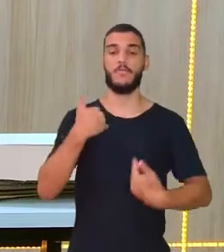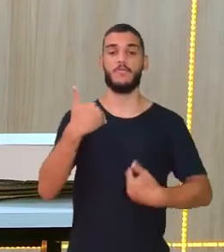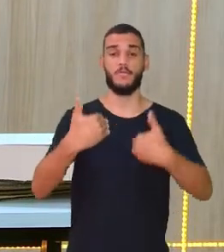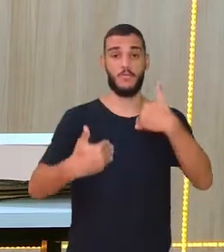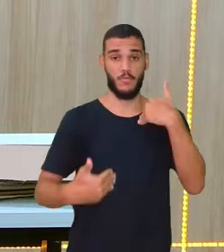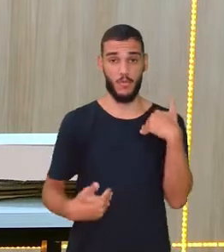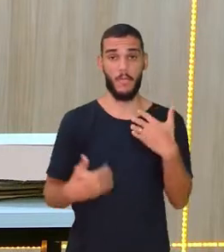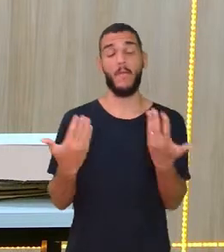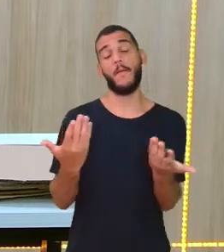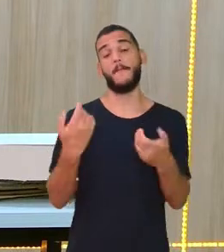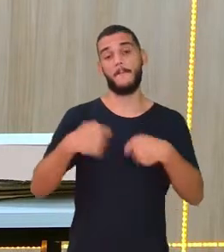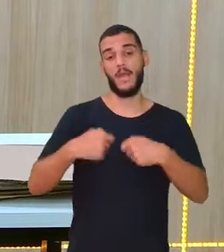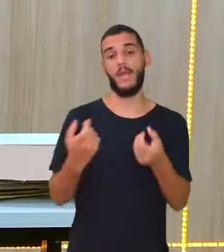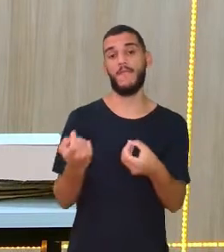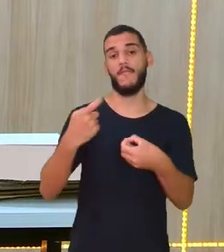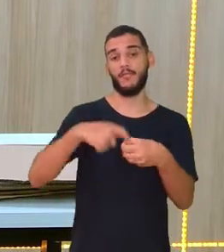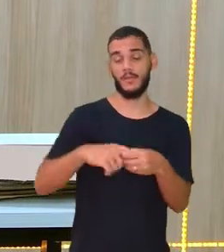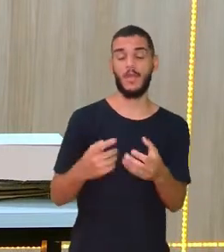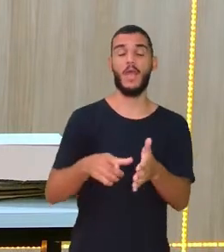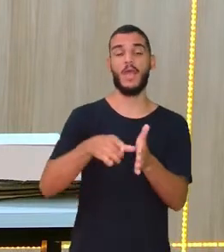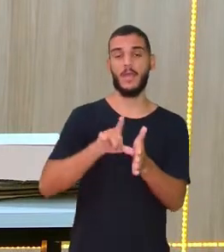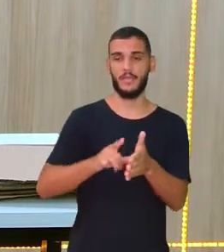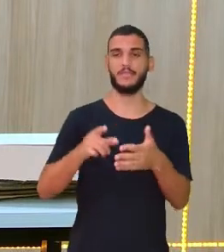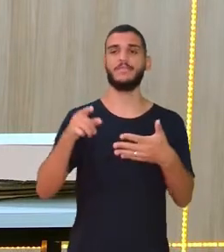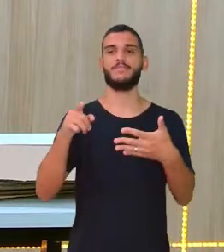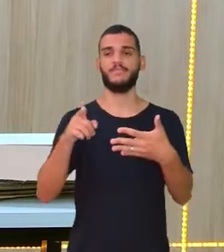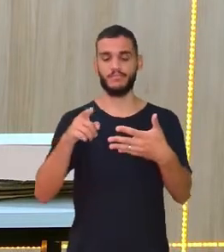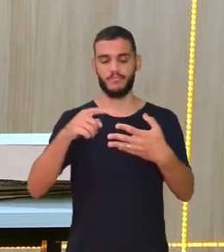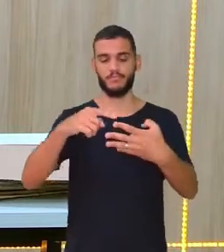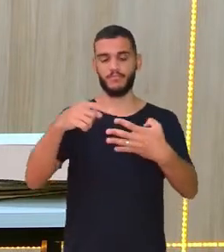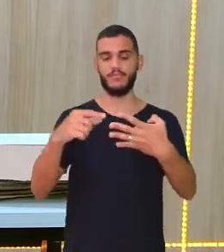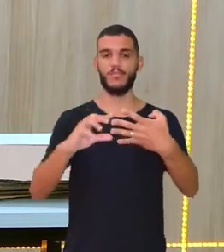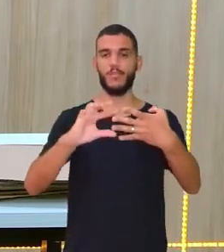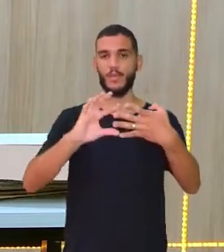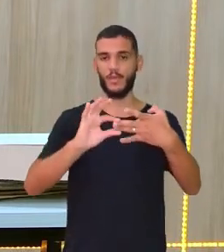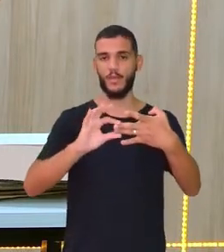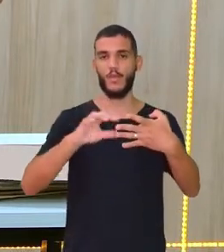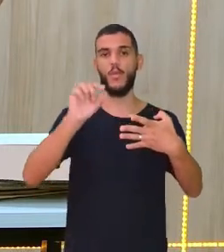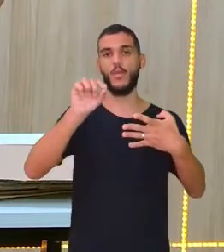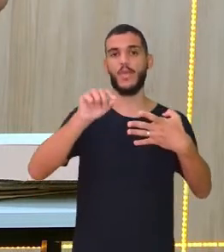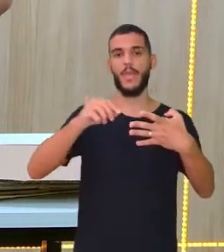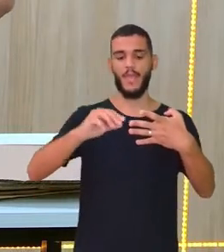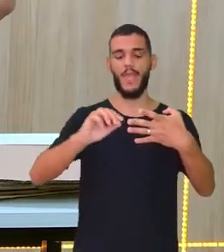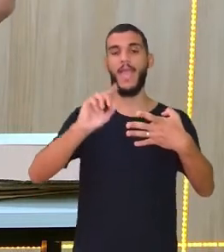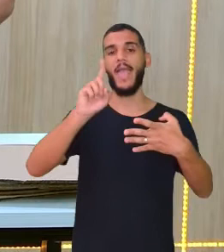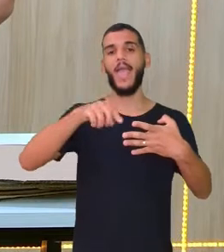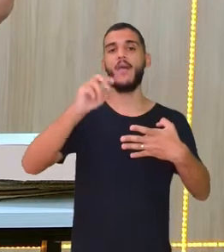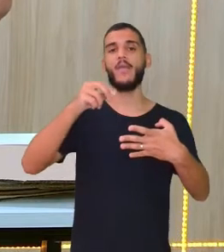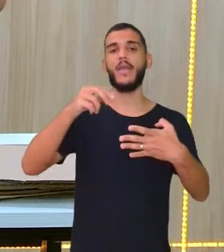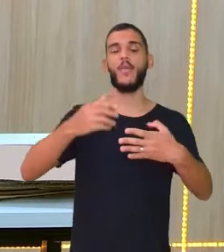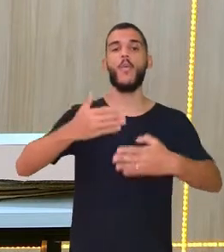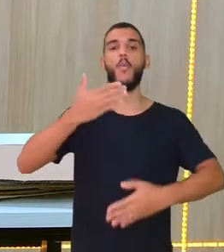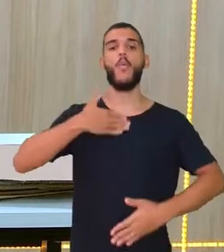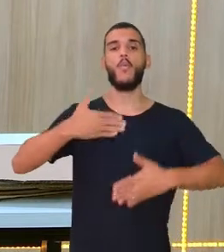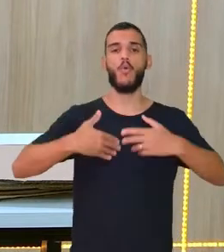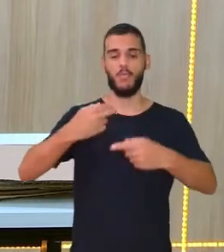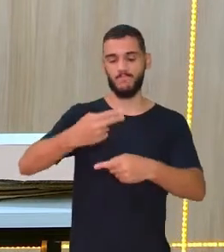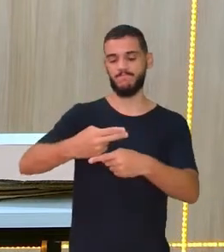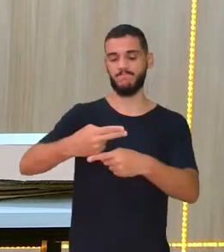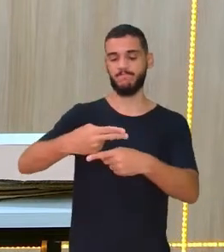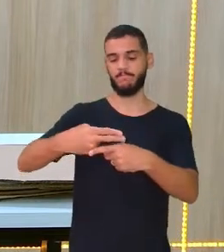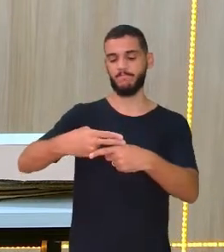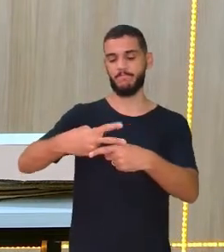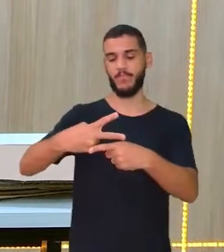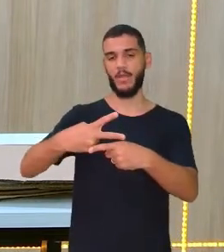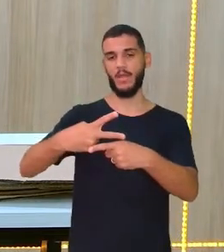que estava antes. A questão dos adutores e abdutores é abrir e fechar. É muito comum a gente ver isso na questão das